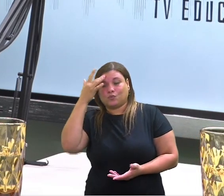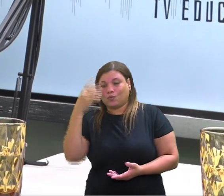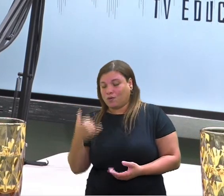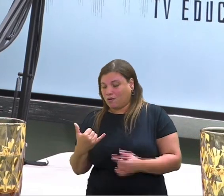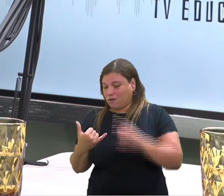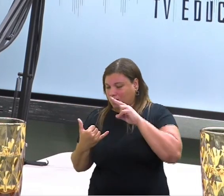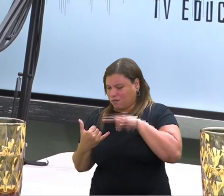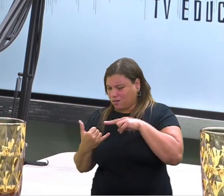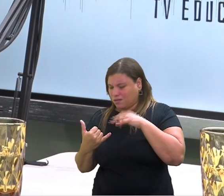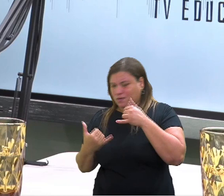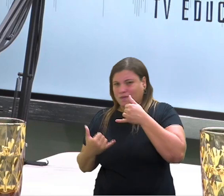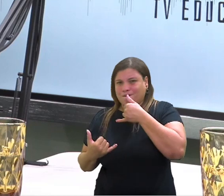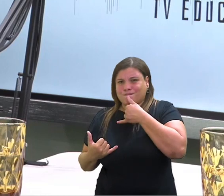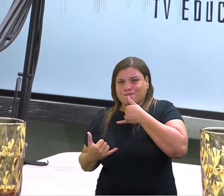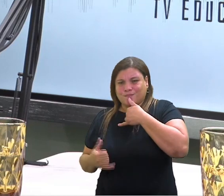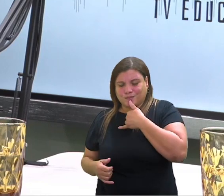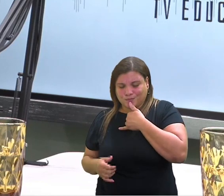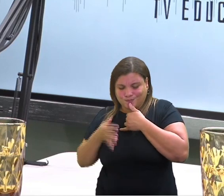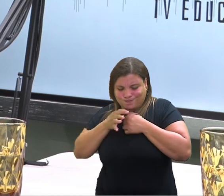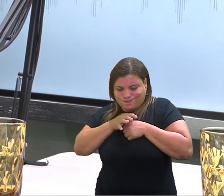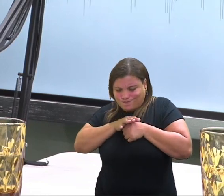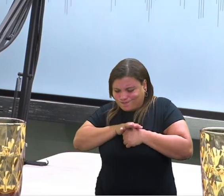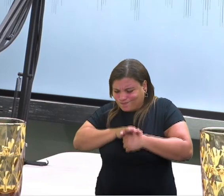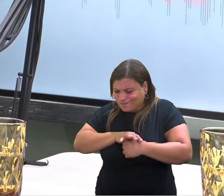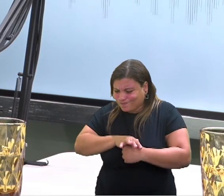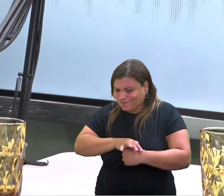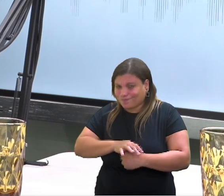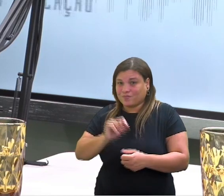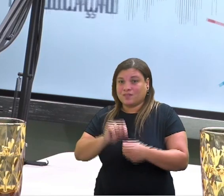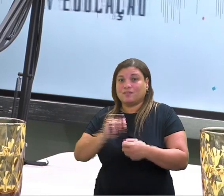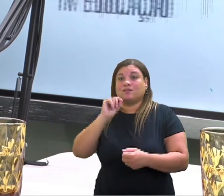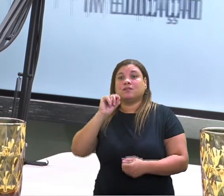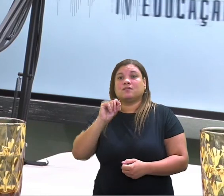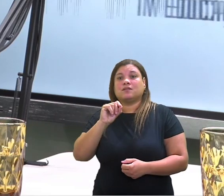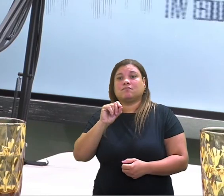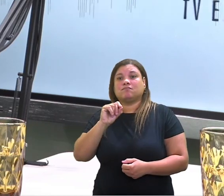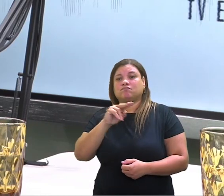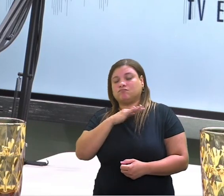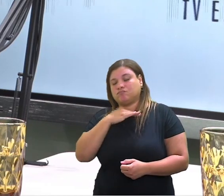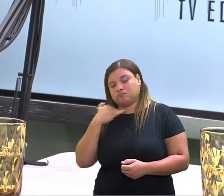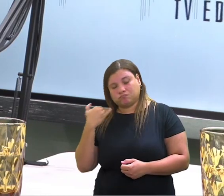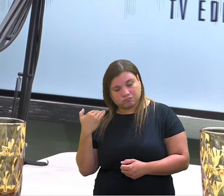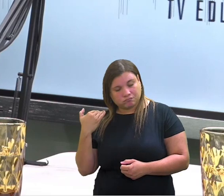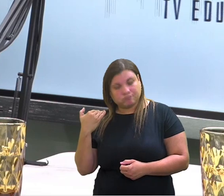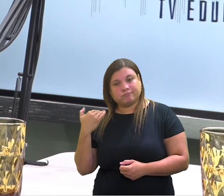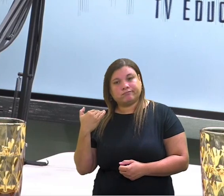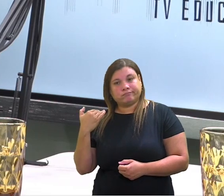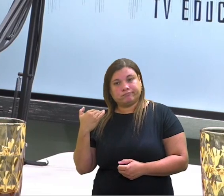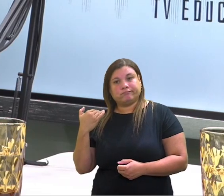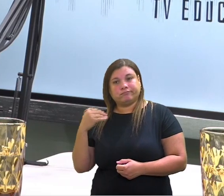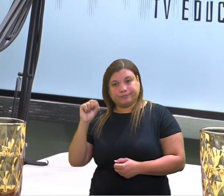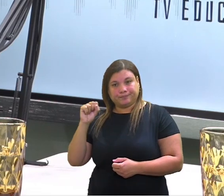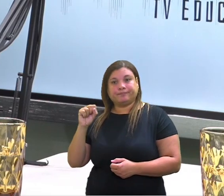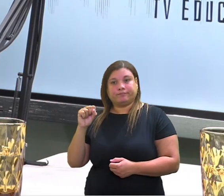exposição. Muitas vezes um professor, um aluno perde um celular ou tem uma conta invadida e tem a